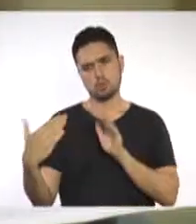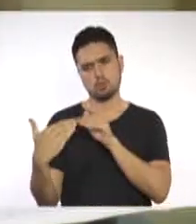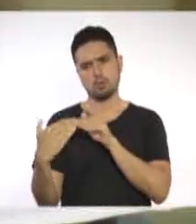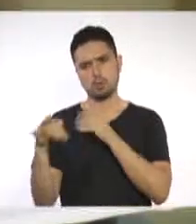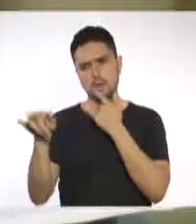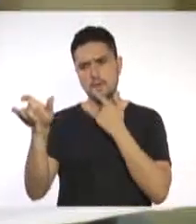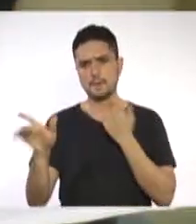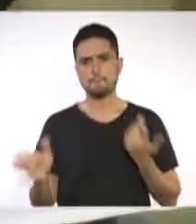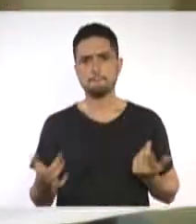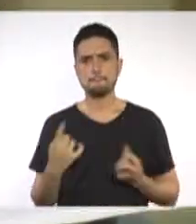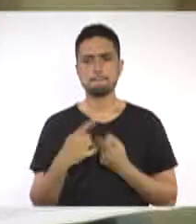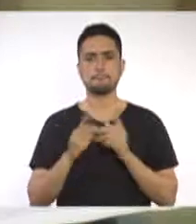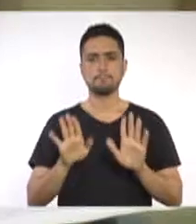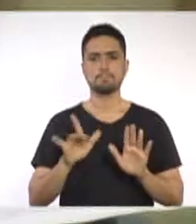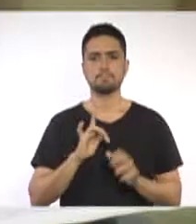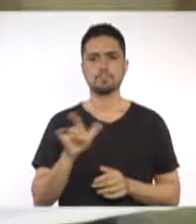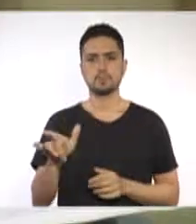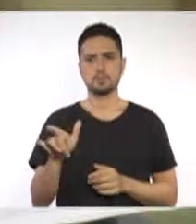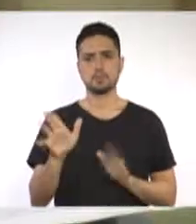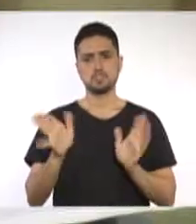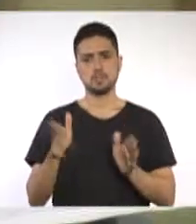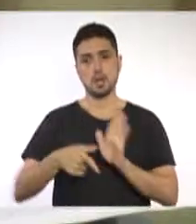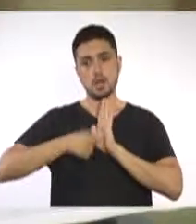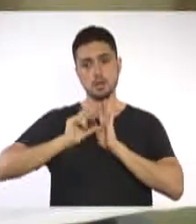na preliminar dizemos isso.